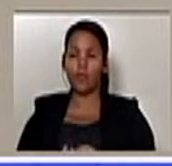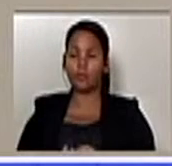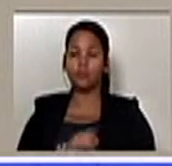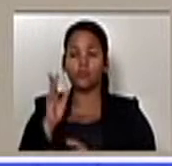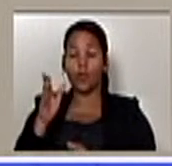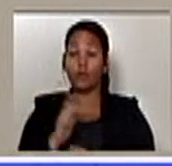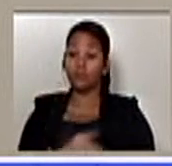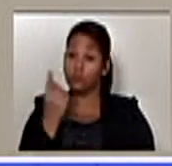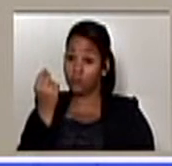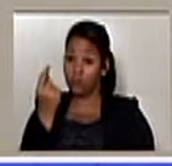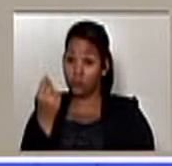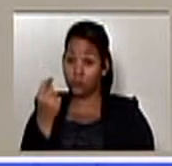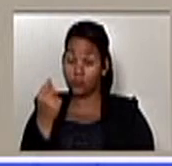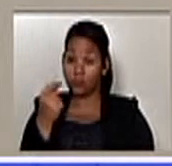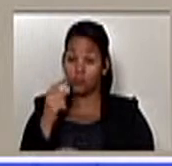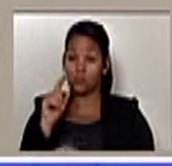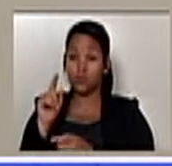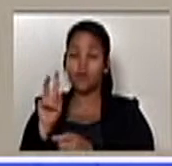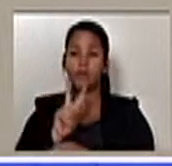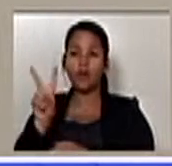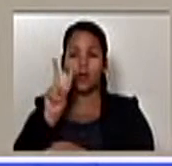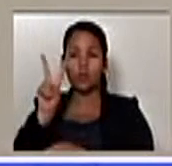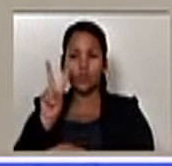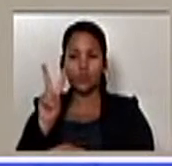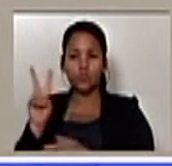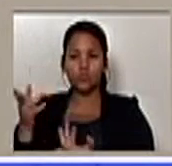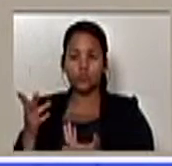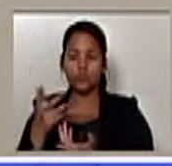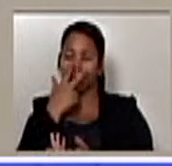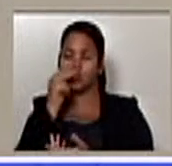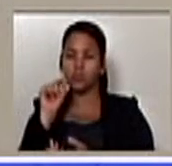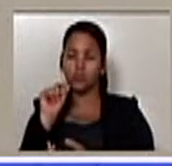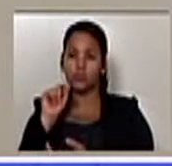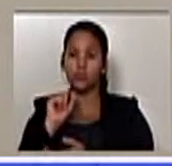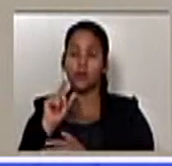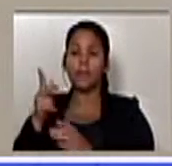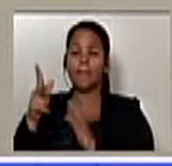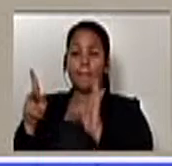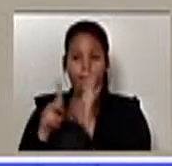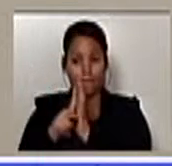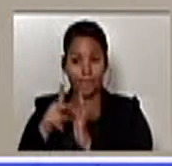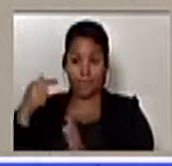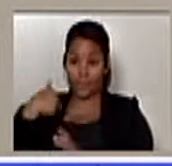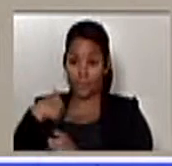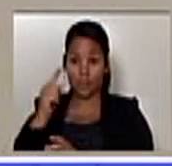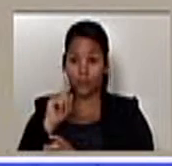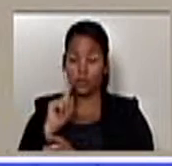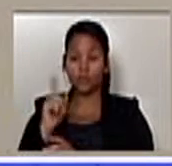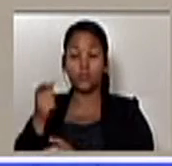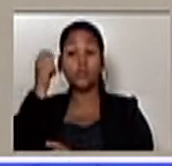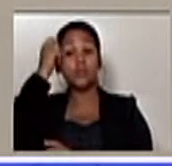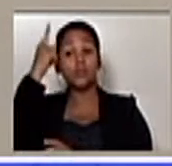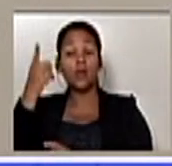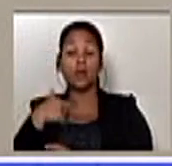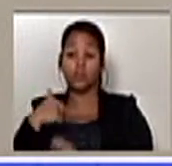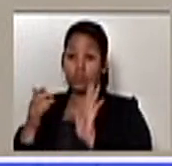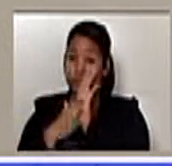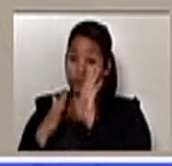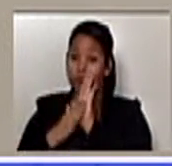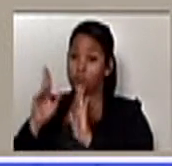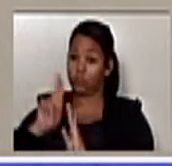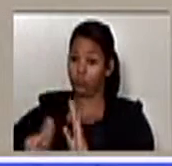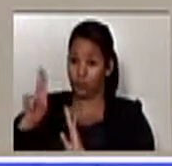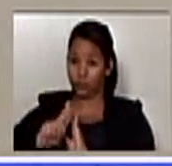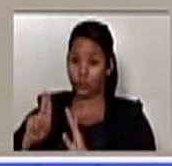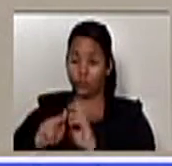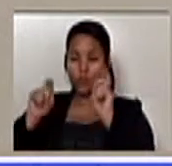distribuídos às cooperativas e associações rurais através da Secretaria de Agricultura do Estado.